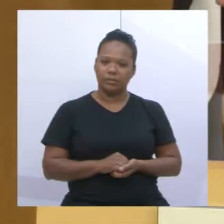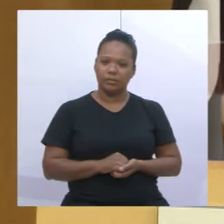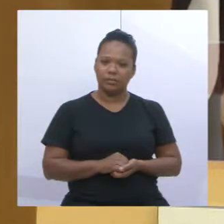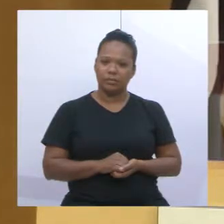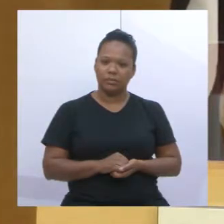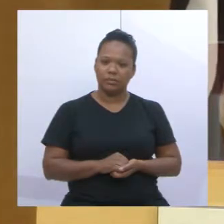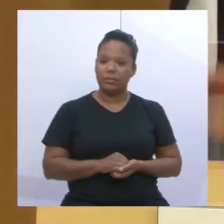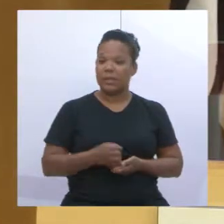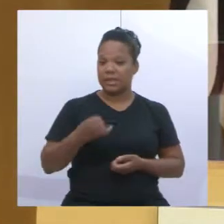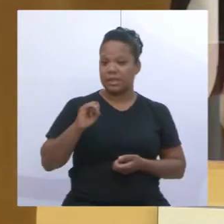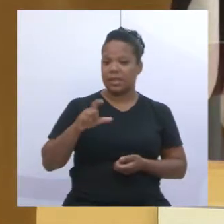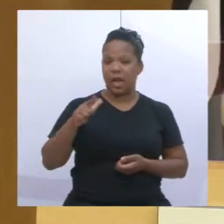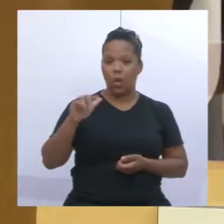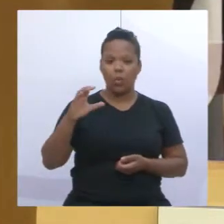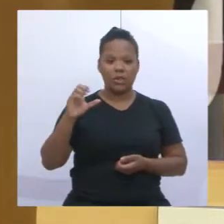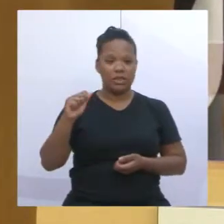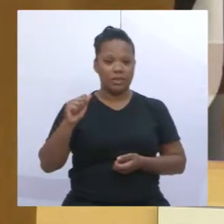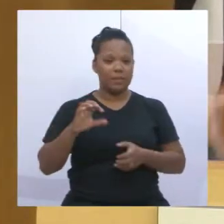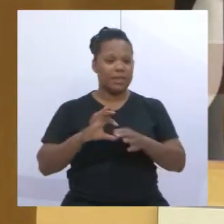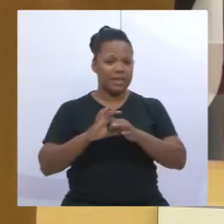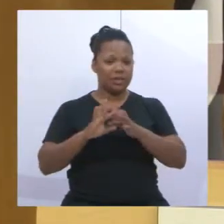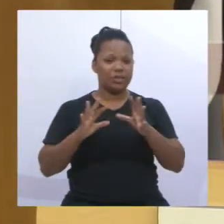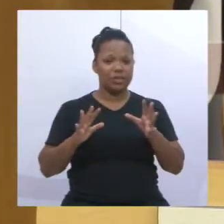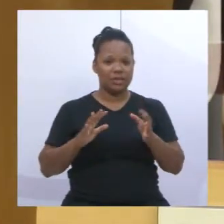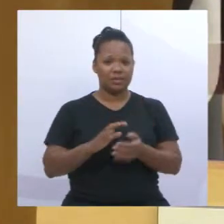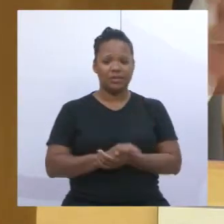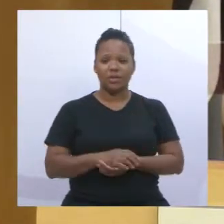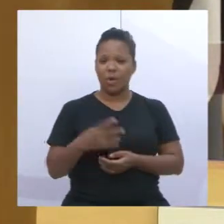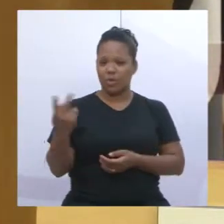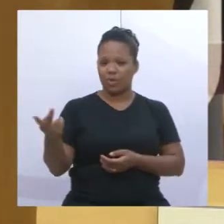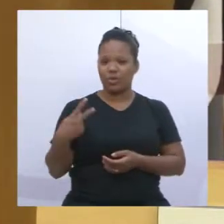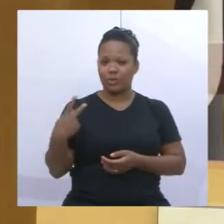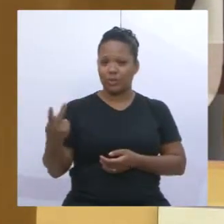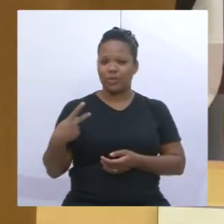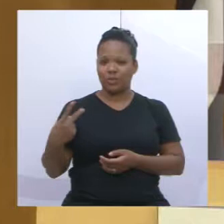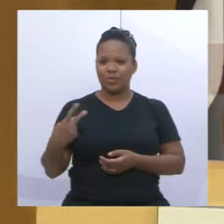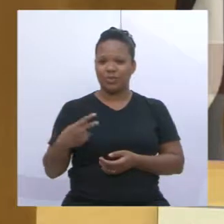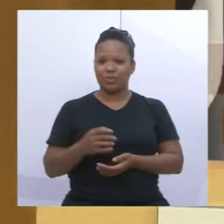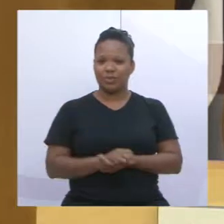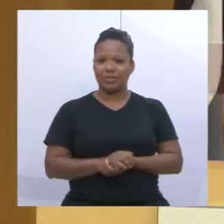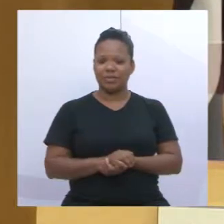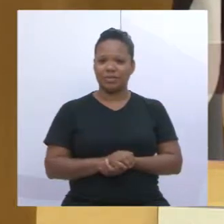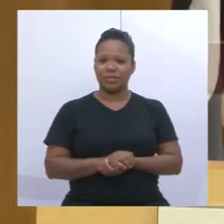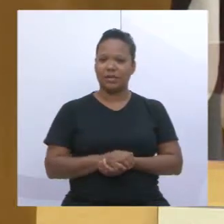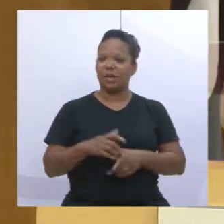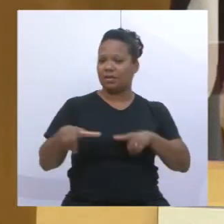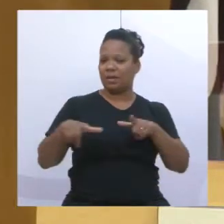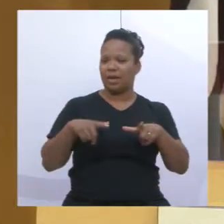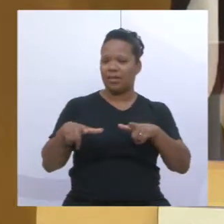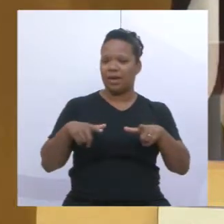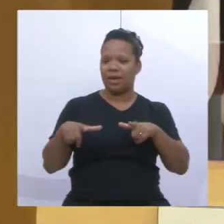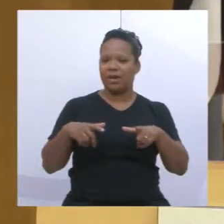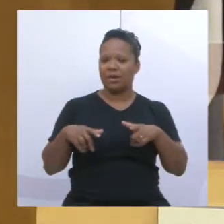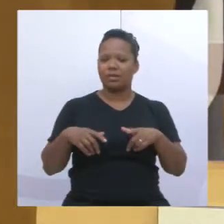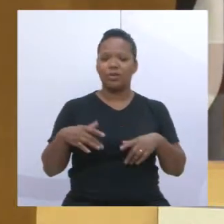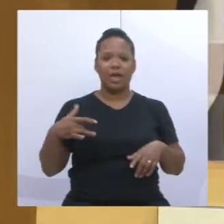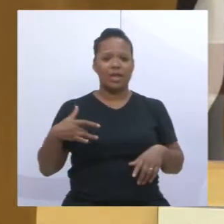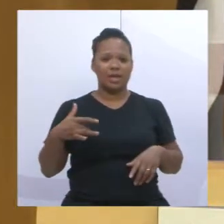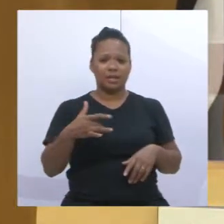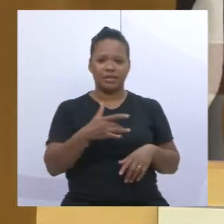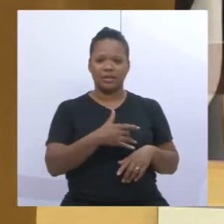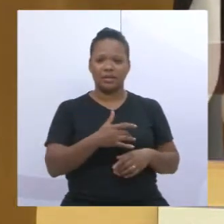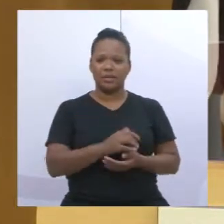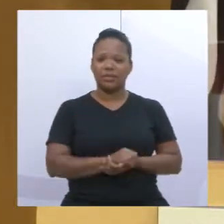permitir também mencionar, porque nós somos funcionárias essencialmente da saúde pública. Então,